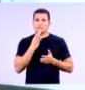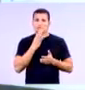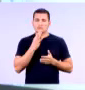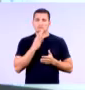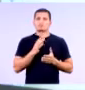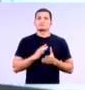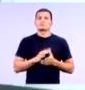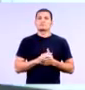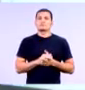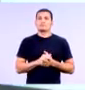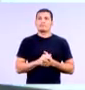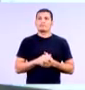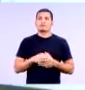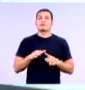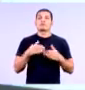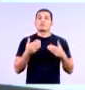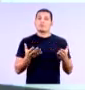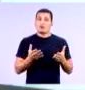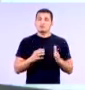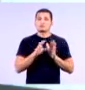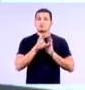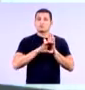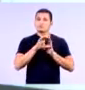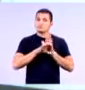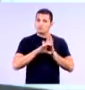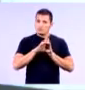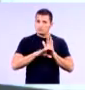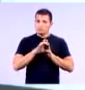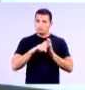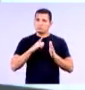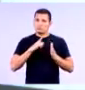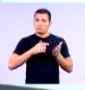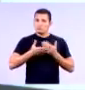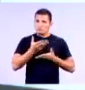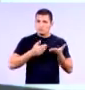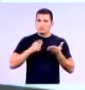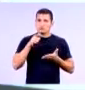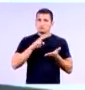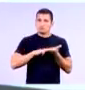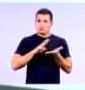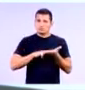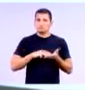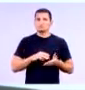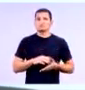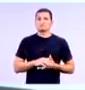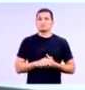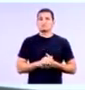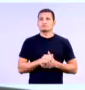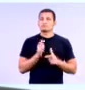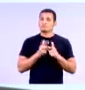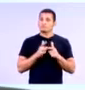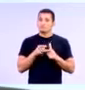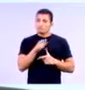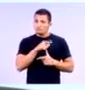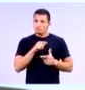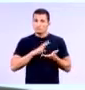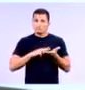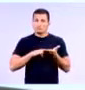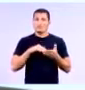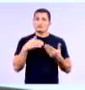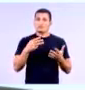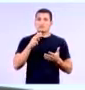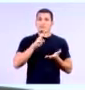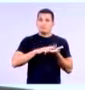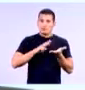né, quais são os conceitos relacionados a esse método e por que eles, né? Então, métodos são